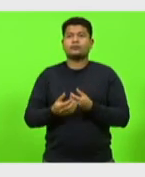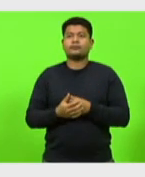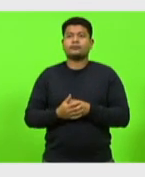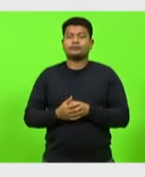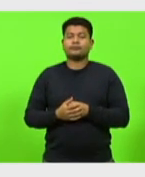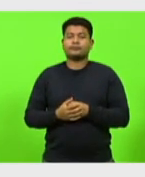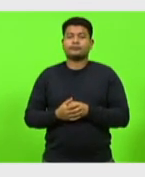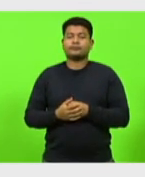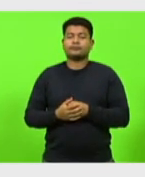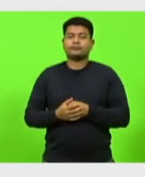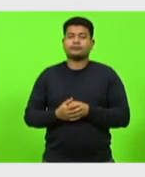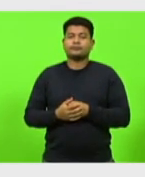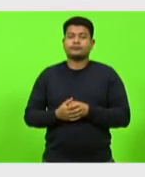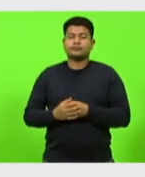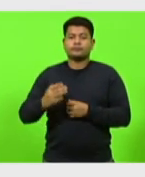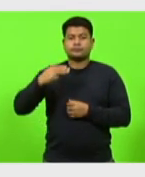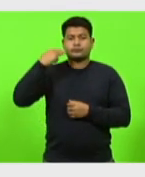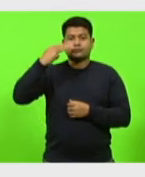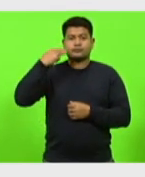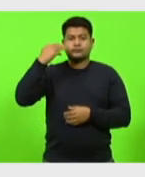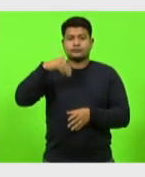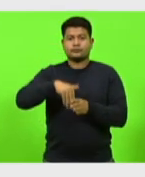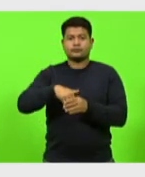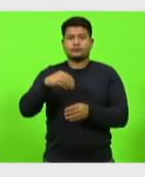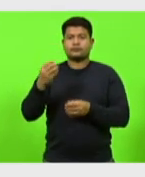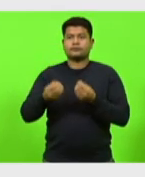Como vota o deputado Márcio Machado?